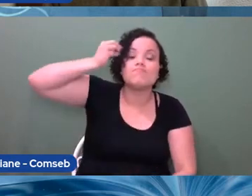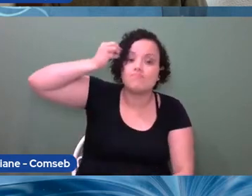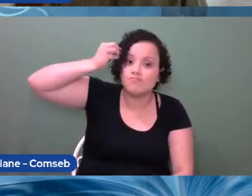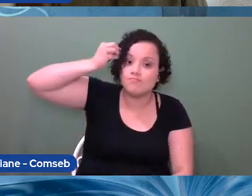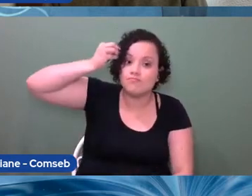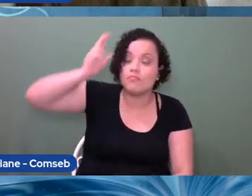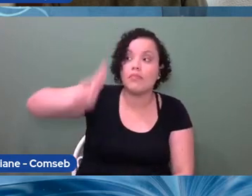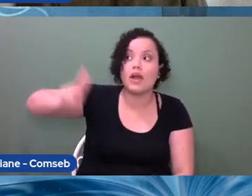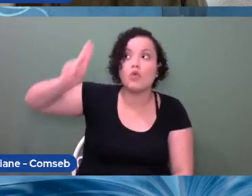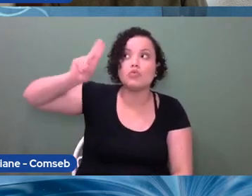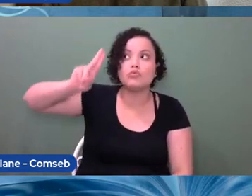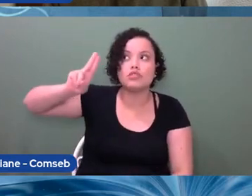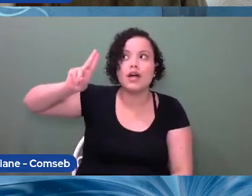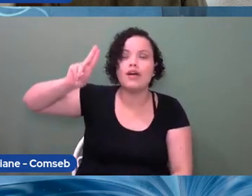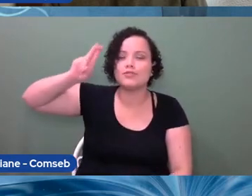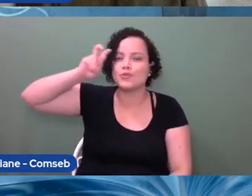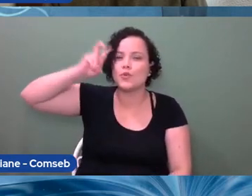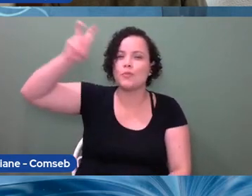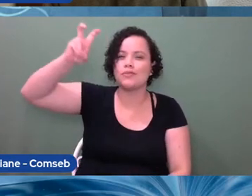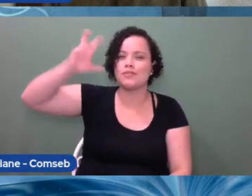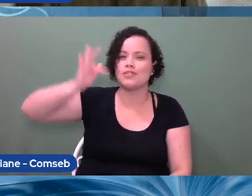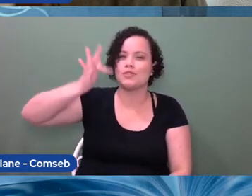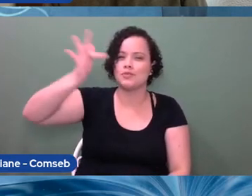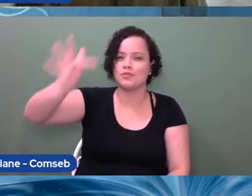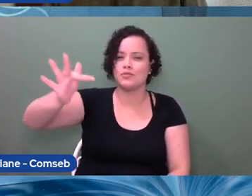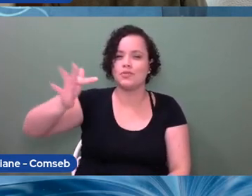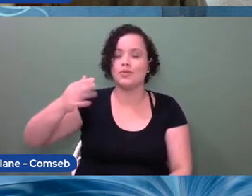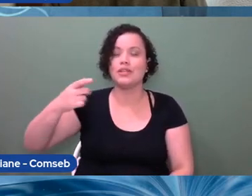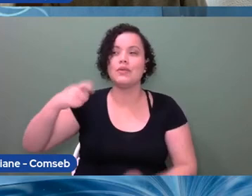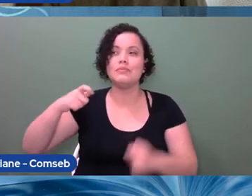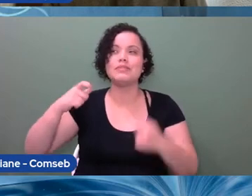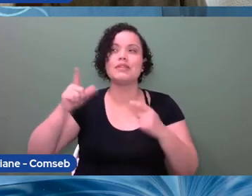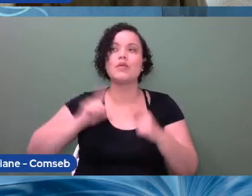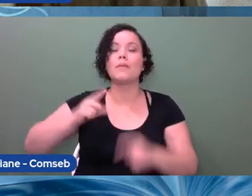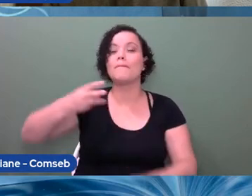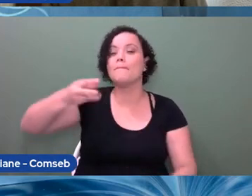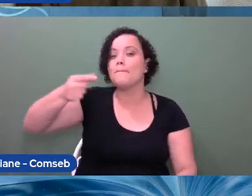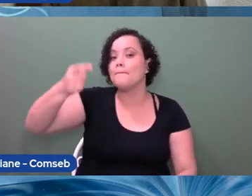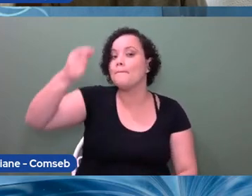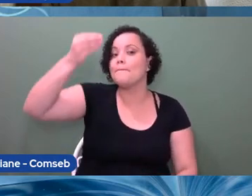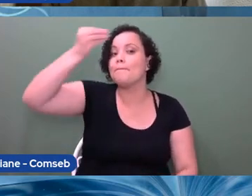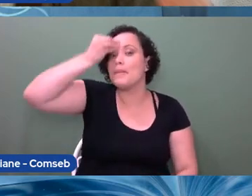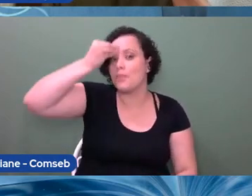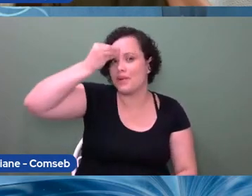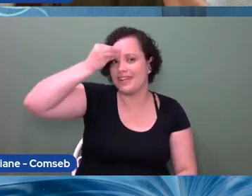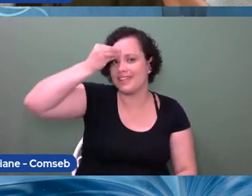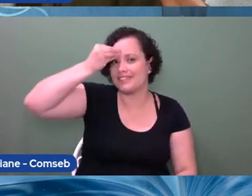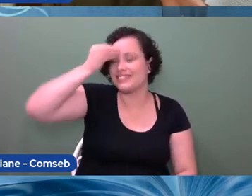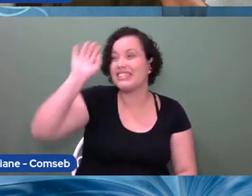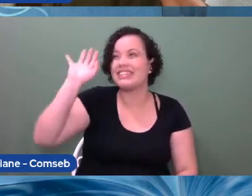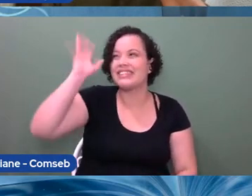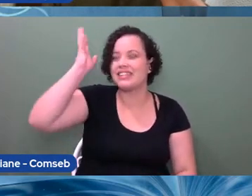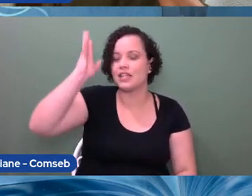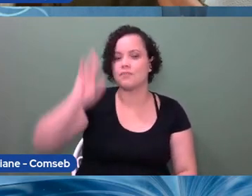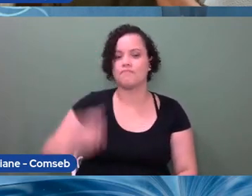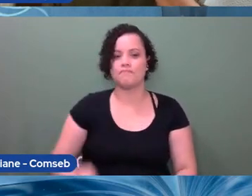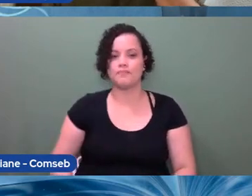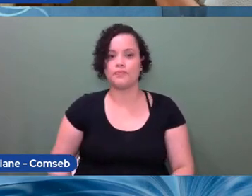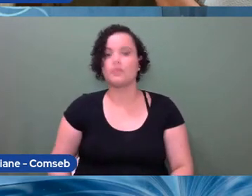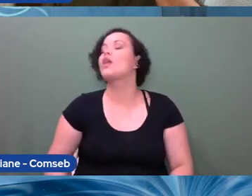inteligência. Então, ele cria memória. A memória, no primeiro estágio